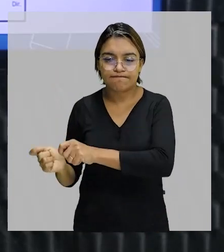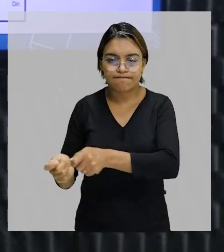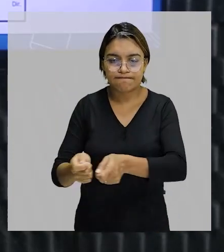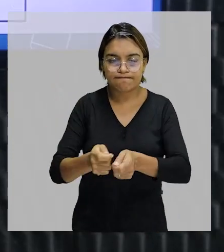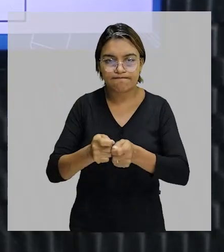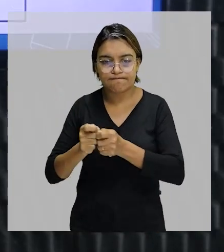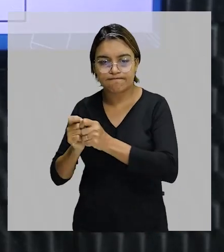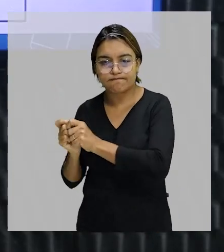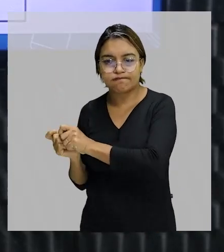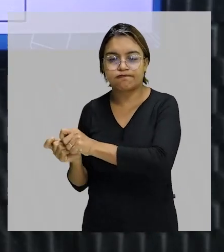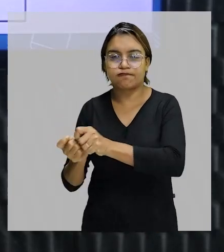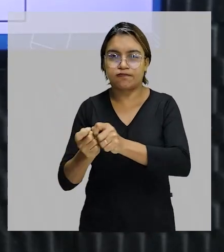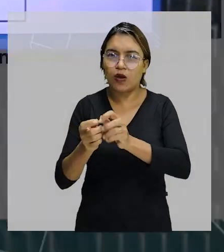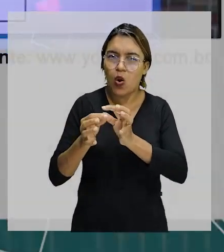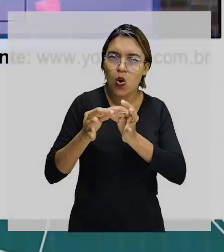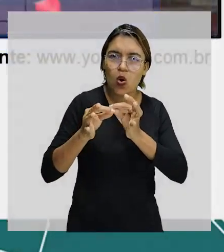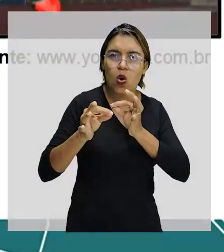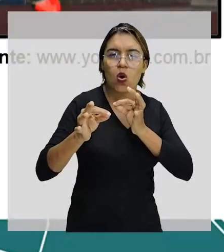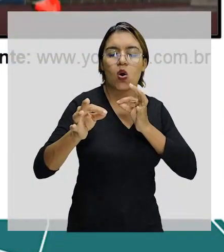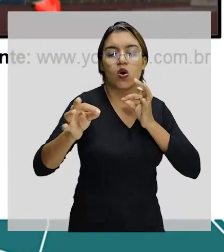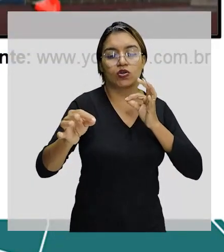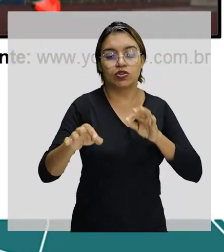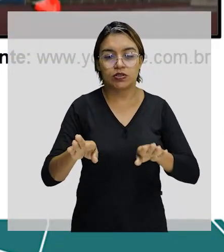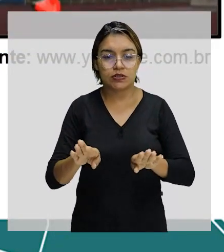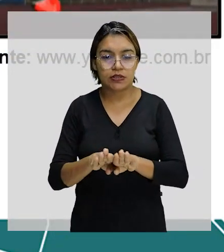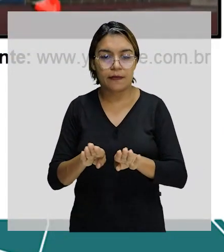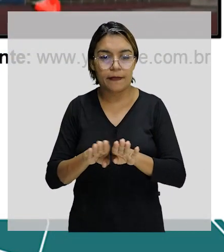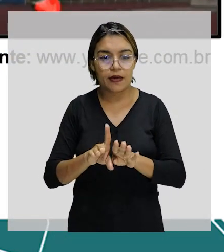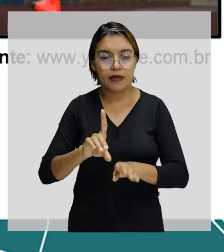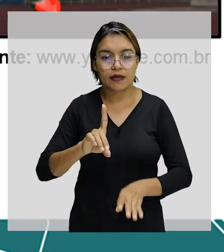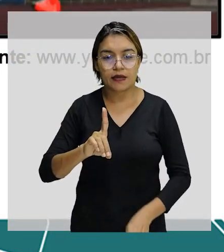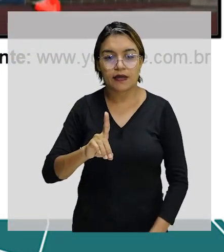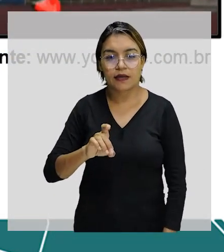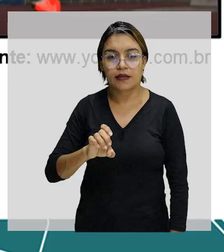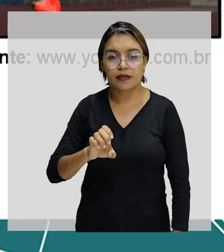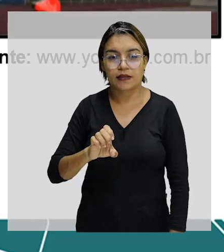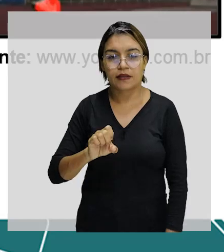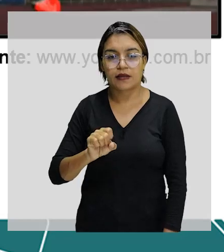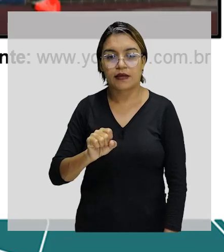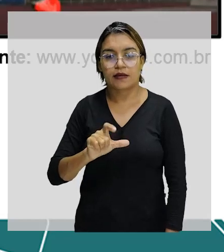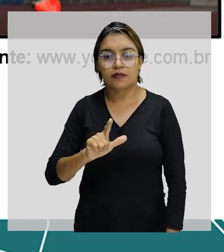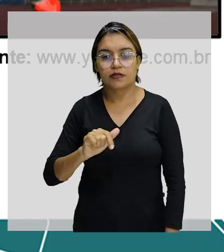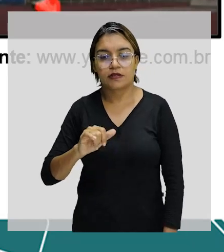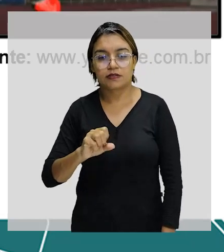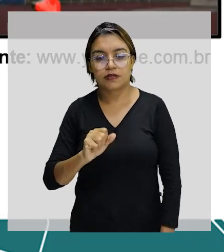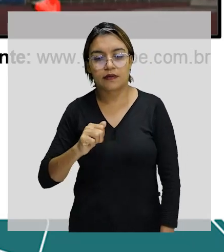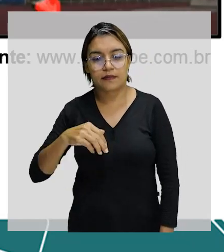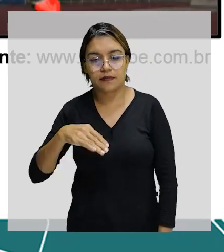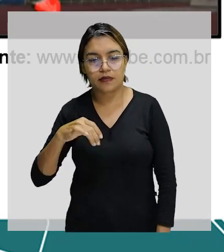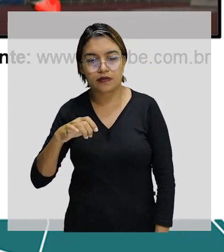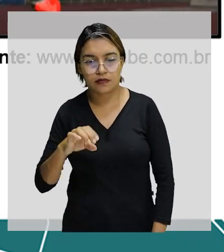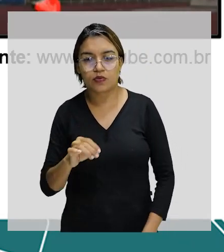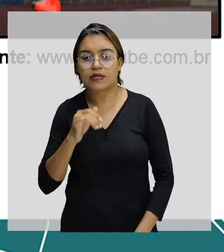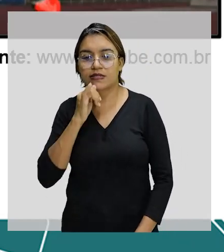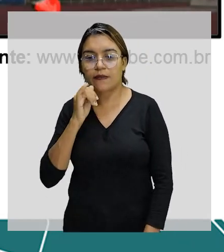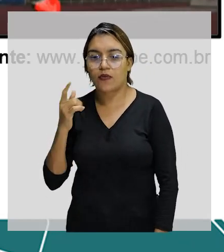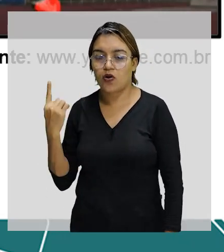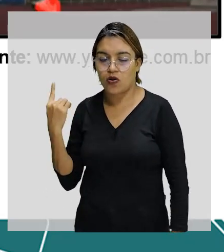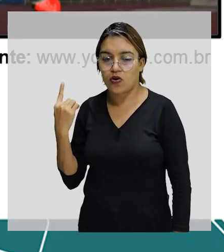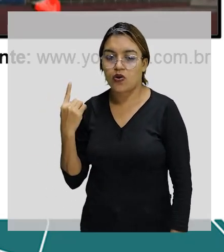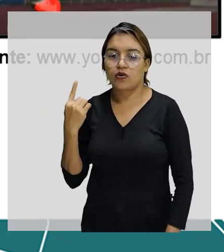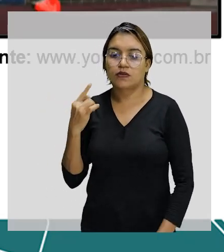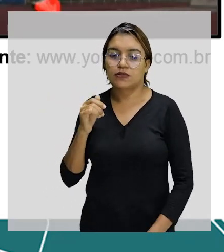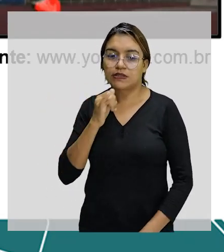arremessar esse peso o mais distante possível. O deslizamento é retilíneo, ela fica sempre de costa para a área de lançamento